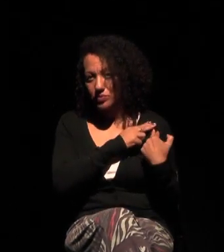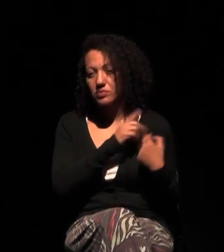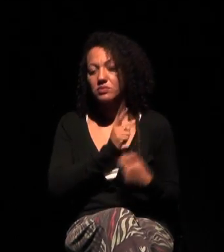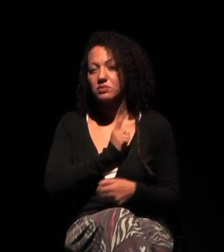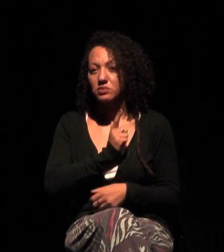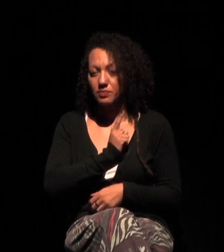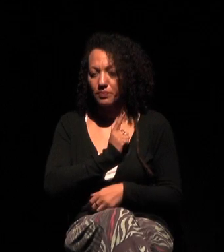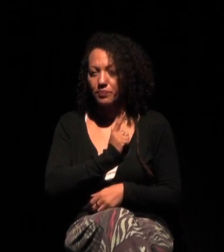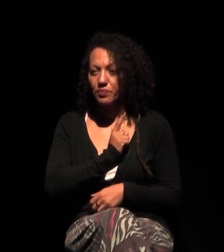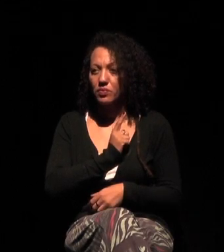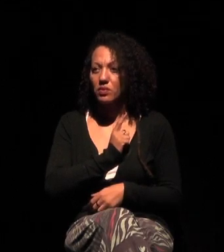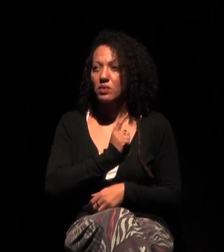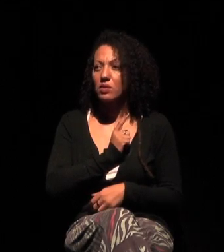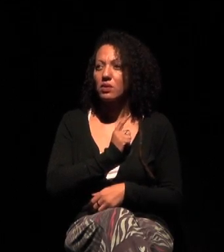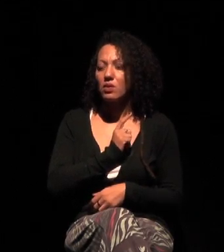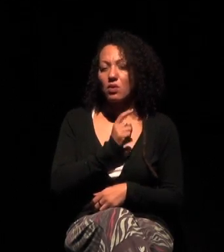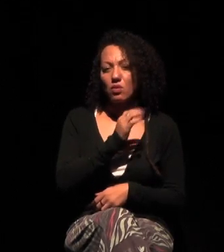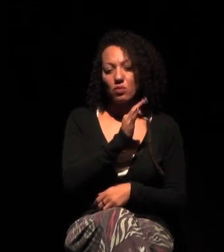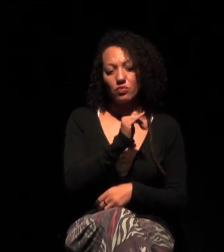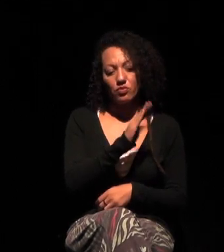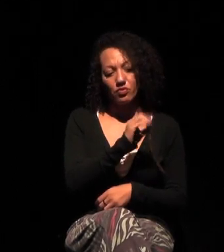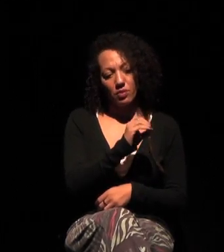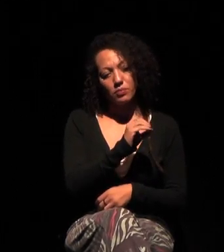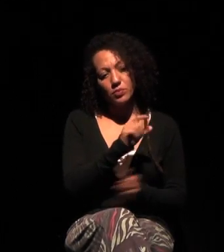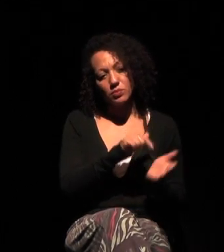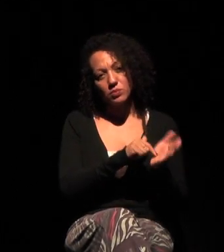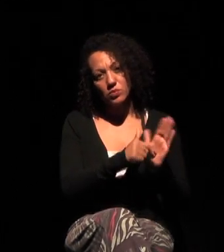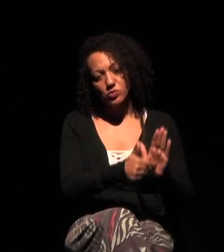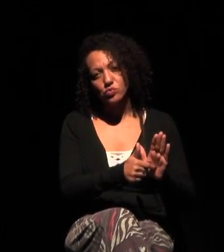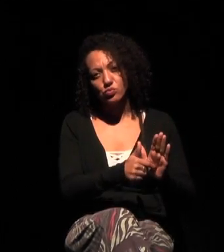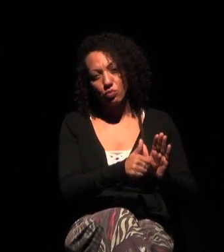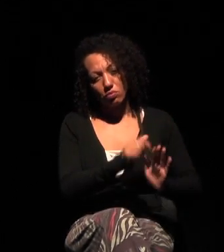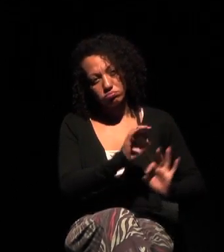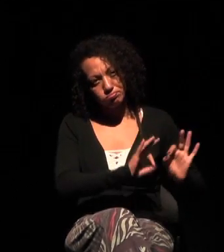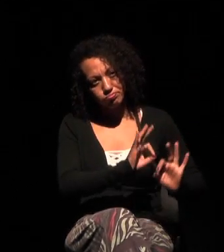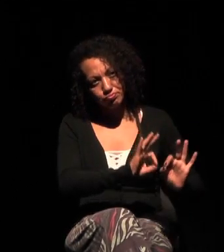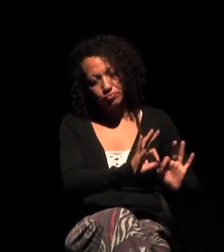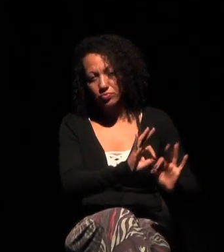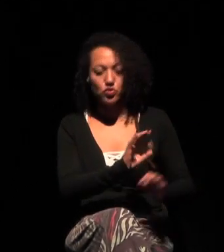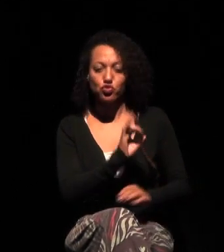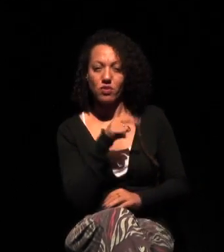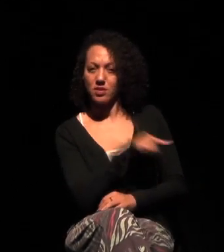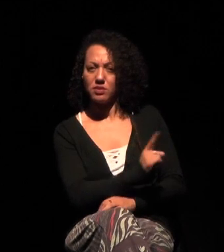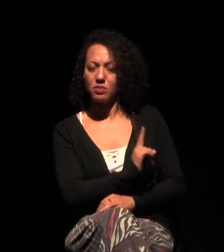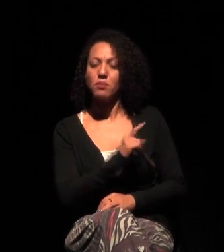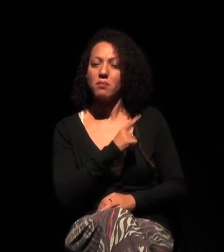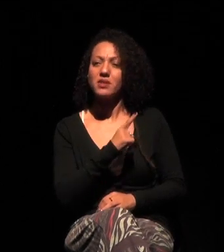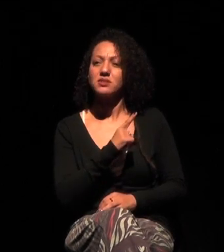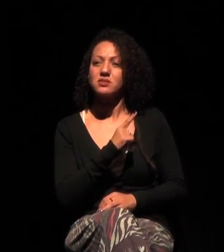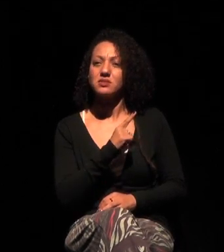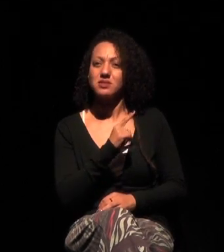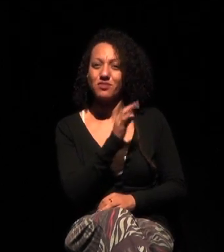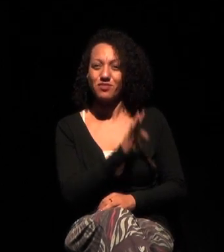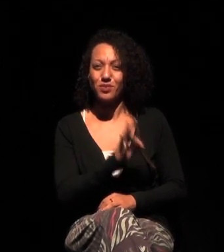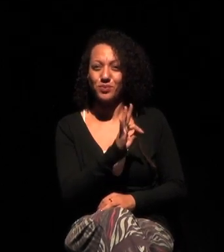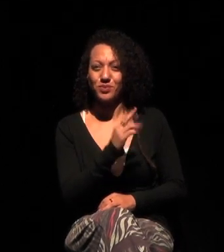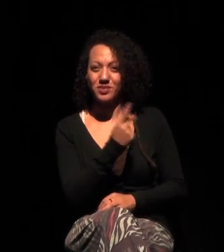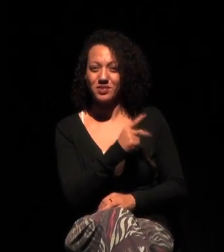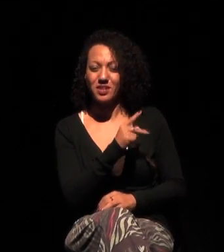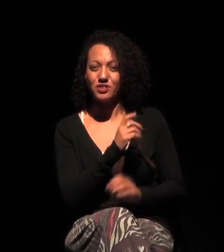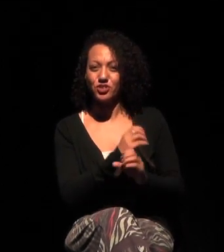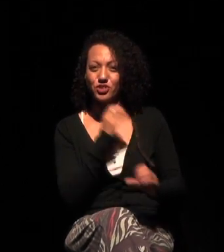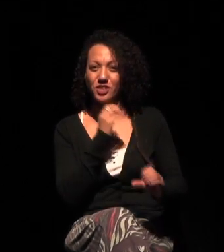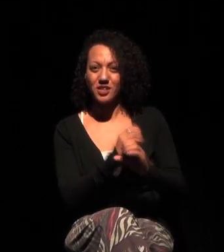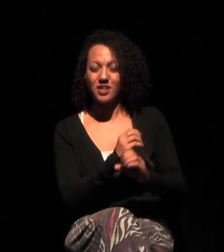iniciativas como aquela do fábio assunção e que acontece não promete do fábio só mazda da faculdade de engenharia